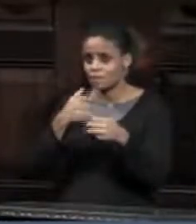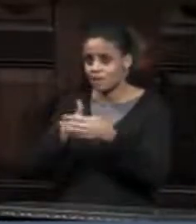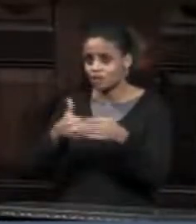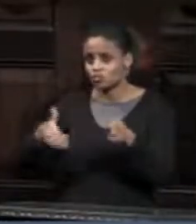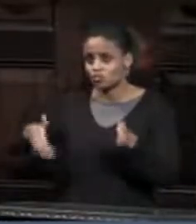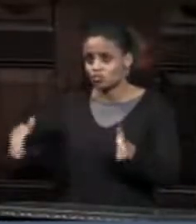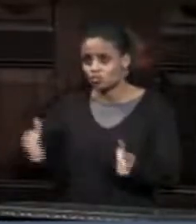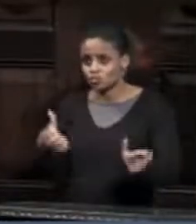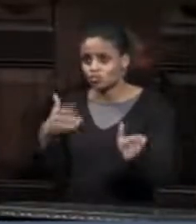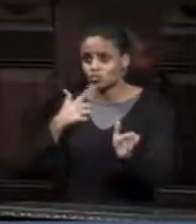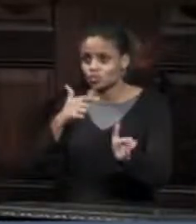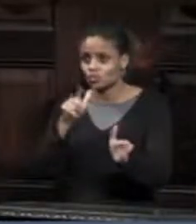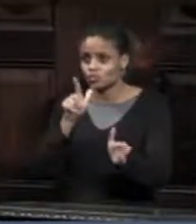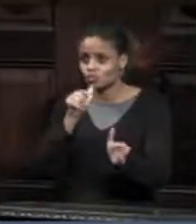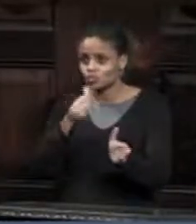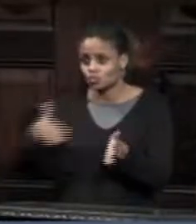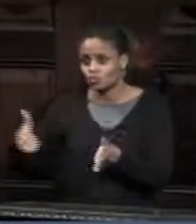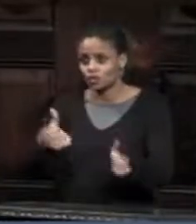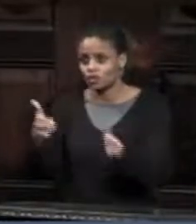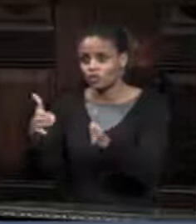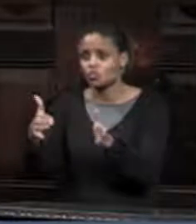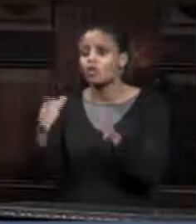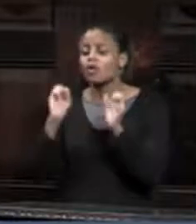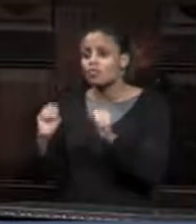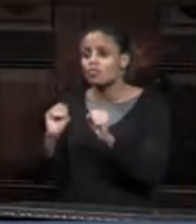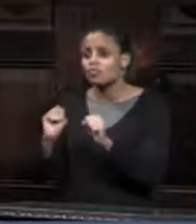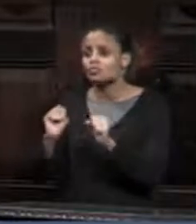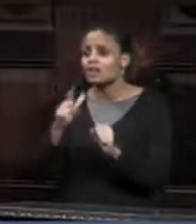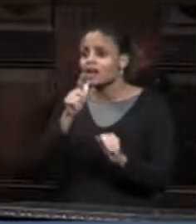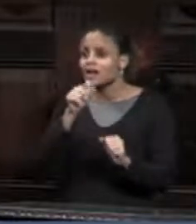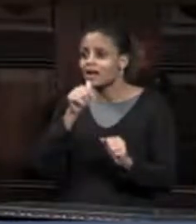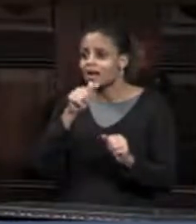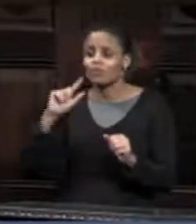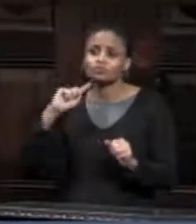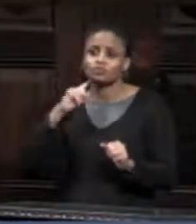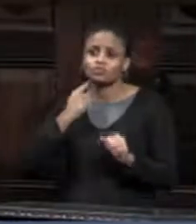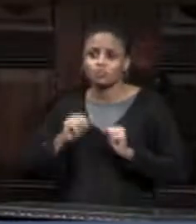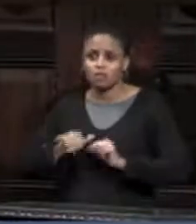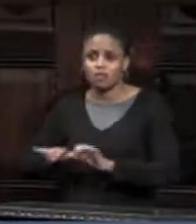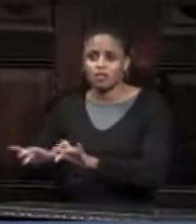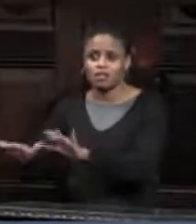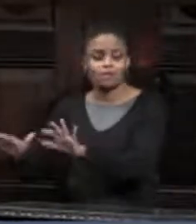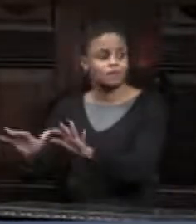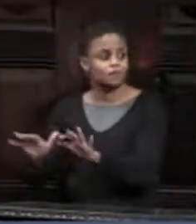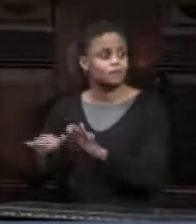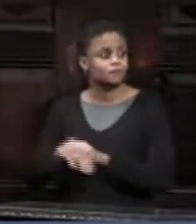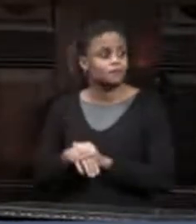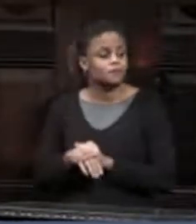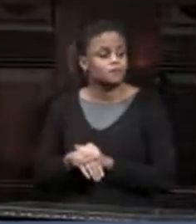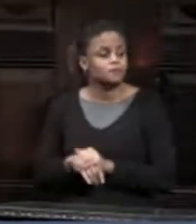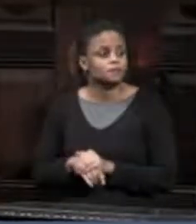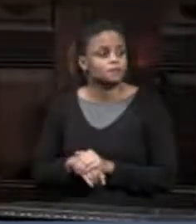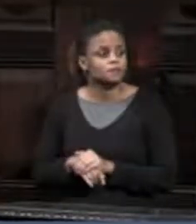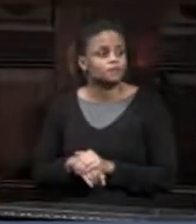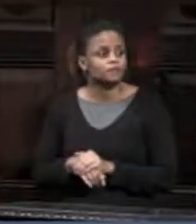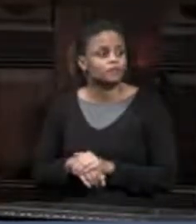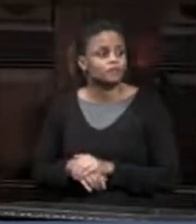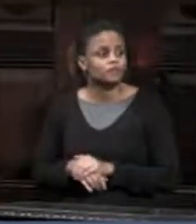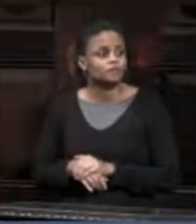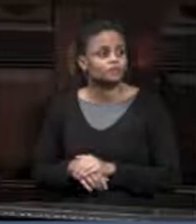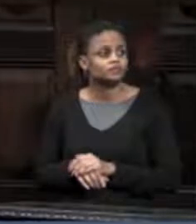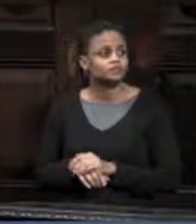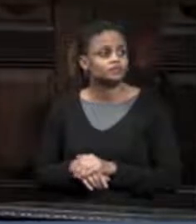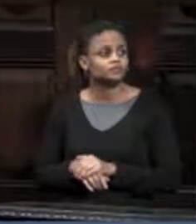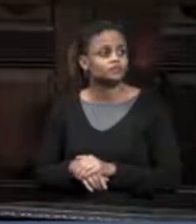com potencial risco de contaminação tanto do lençol freático quanto do ar atmosférico, uma vez que